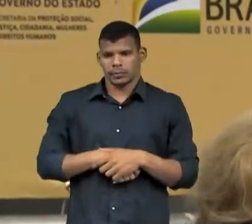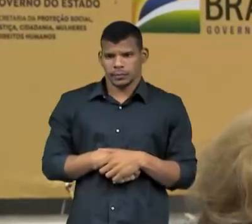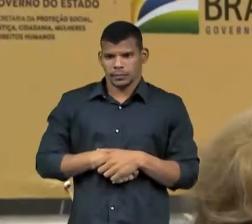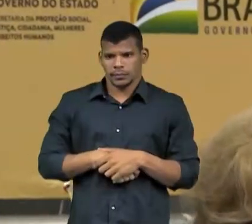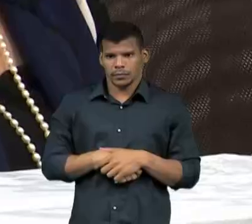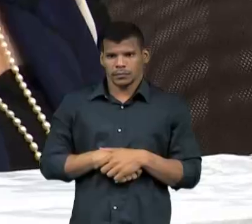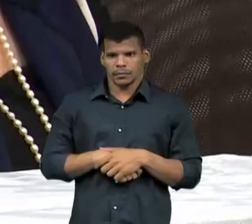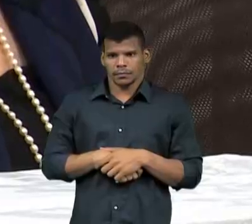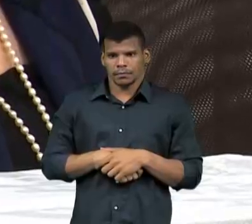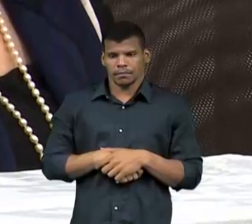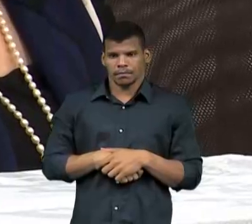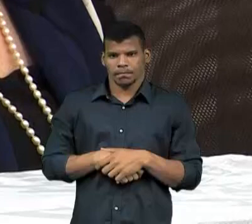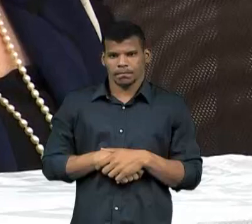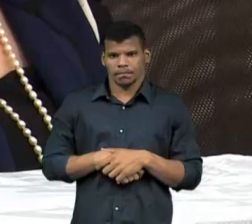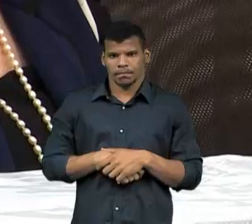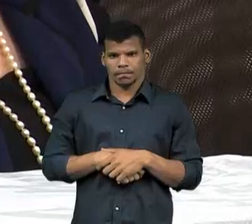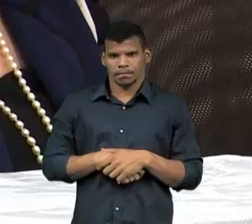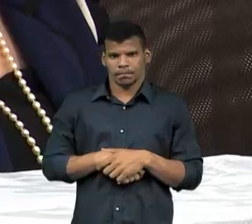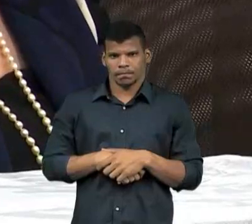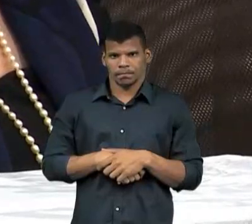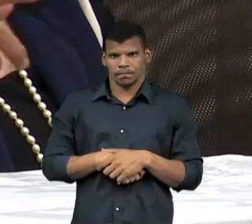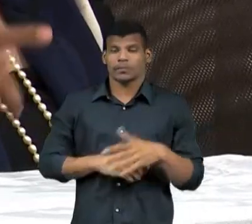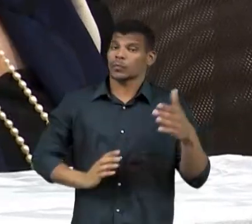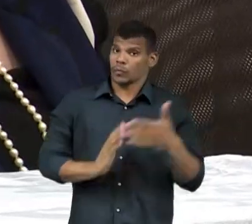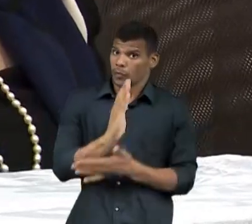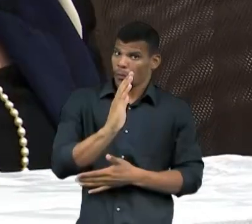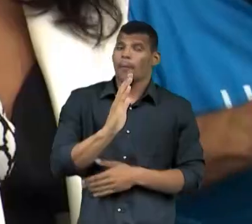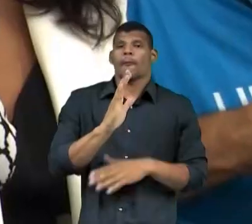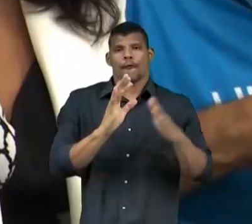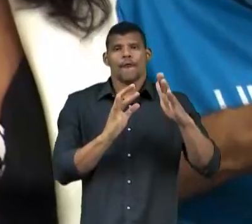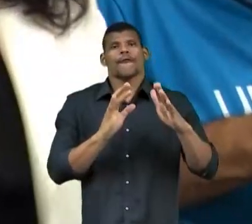primeira infância aprovados,